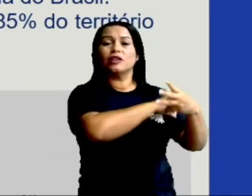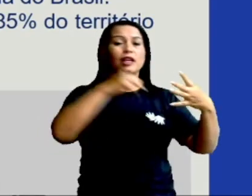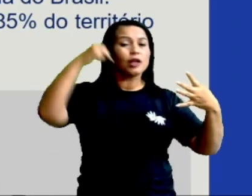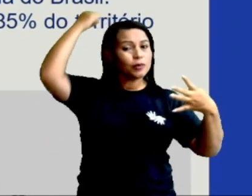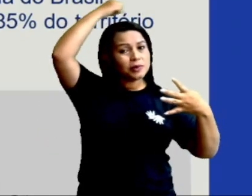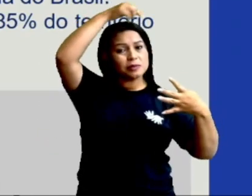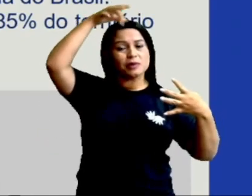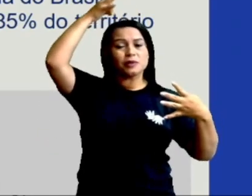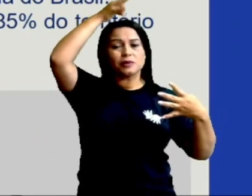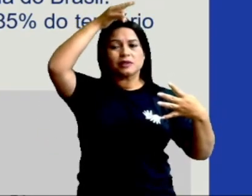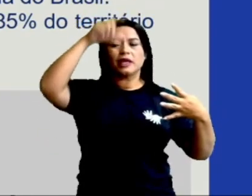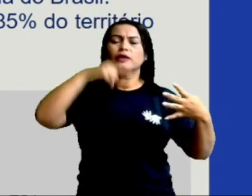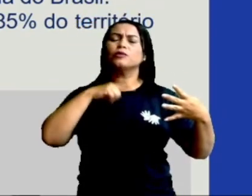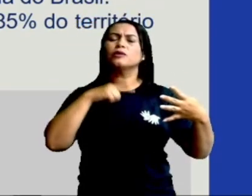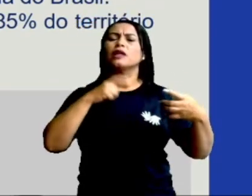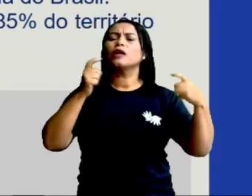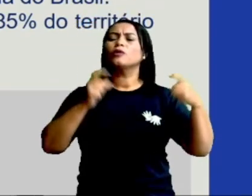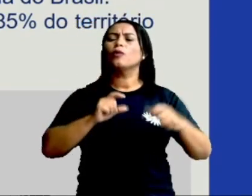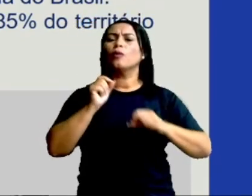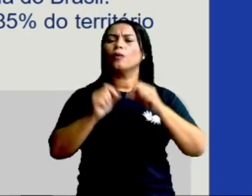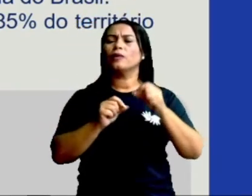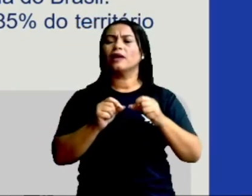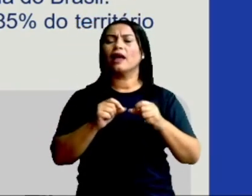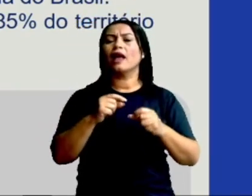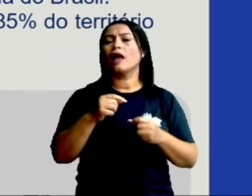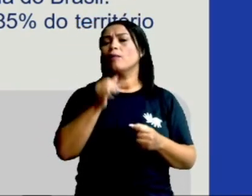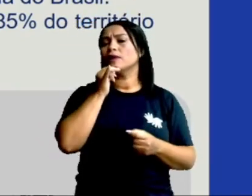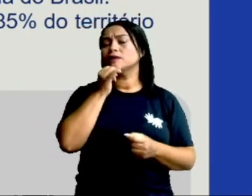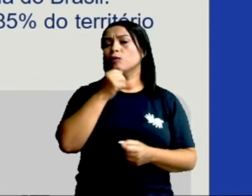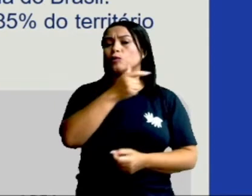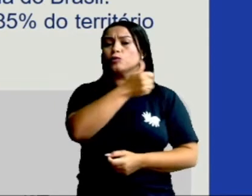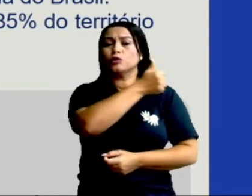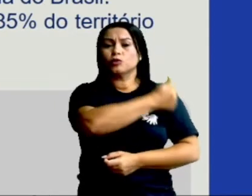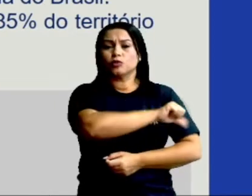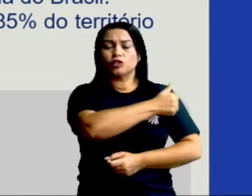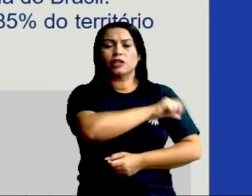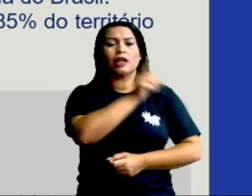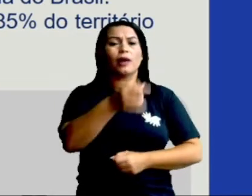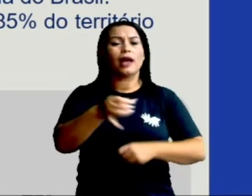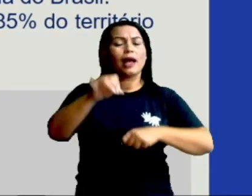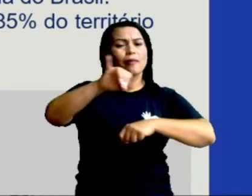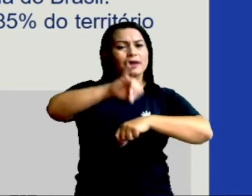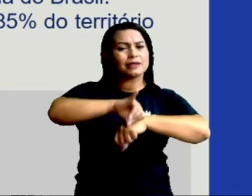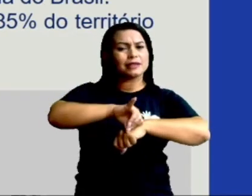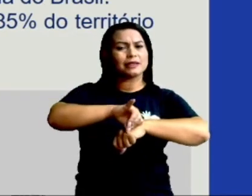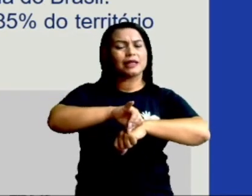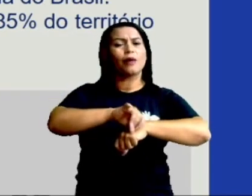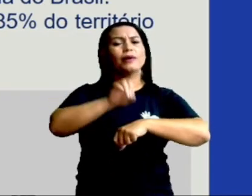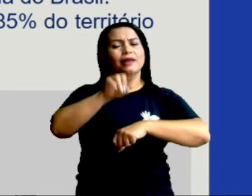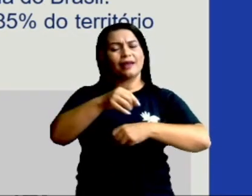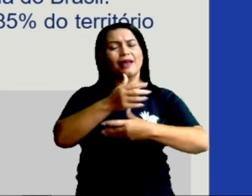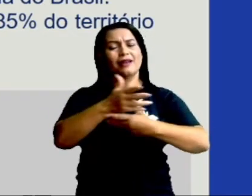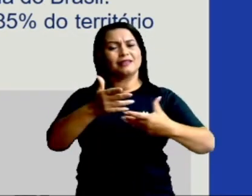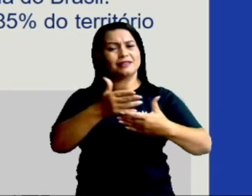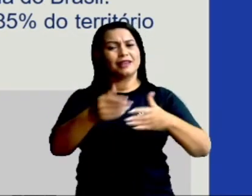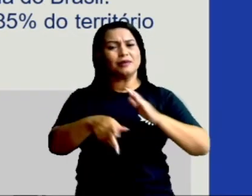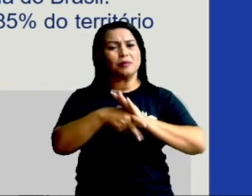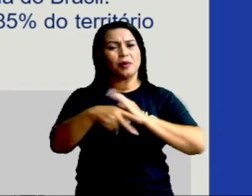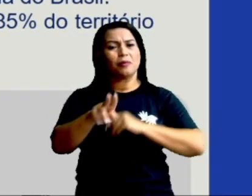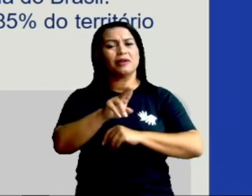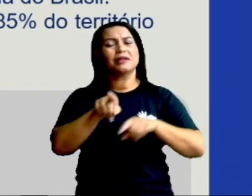o estado Costeiro do Rio de Janeiro é conhecido pela sua capital que é a cidade do Rio de Janeiro